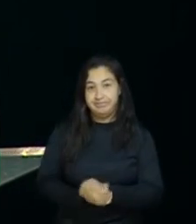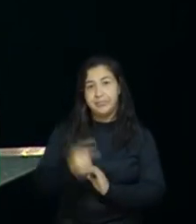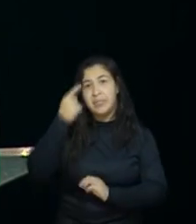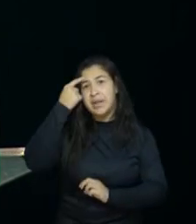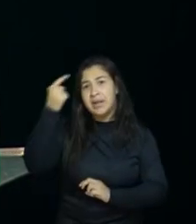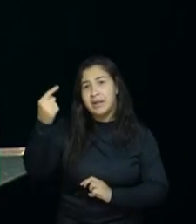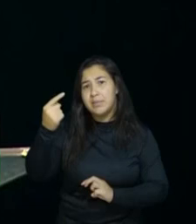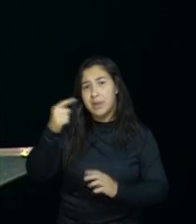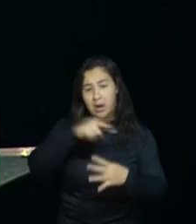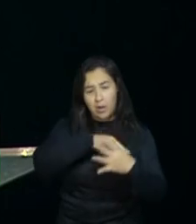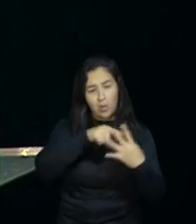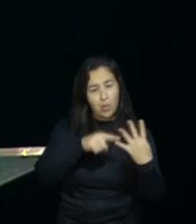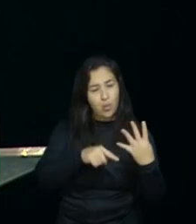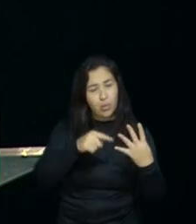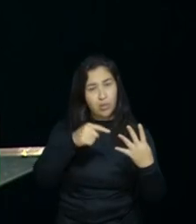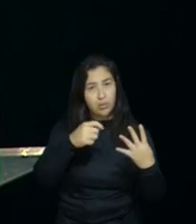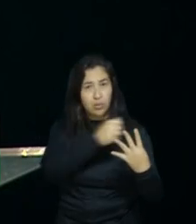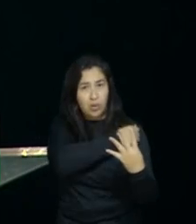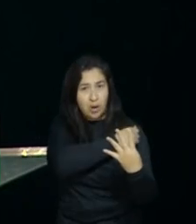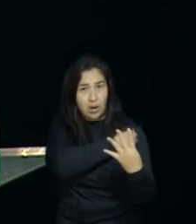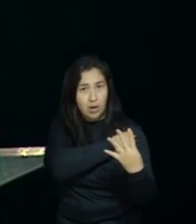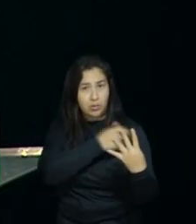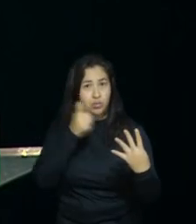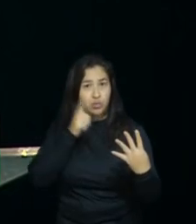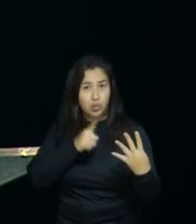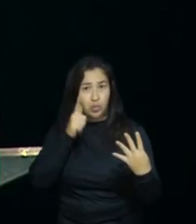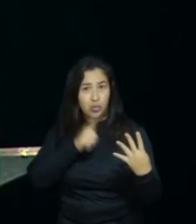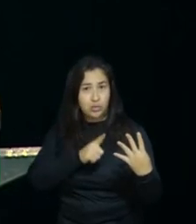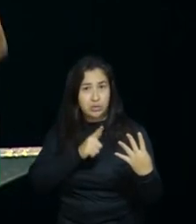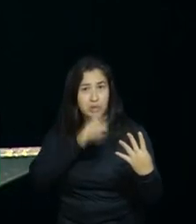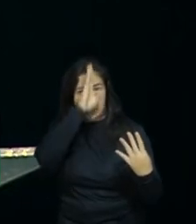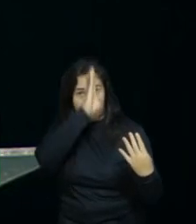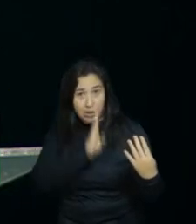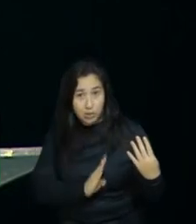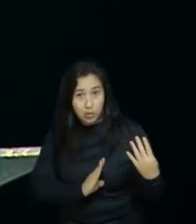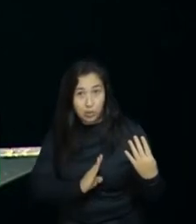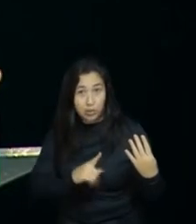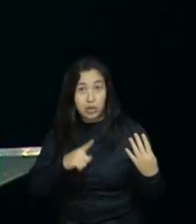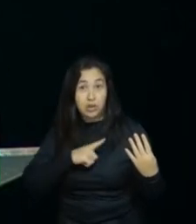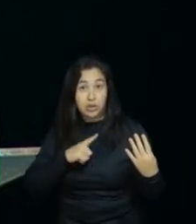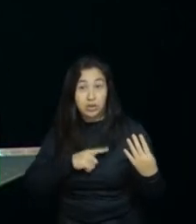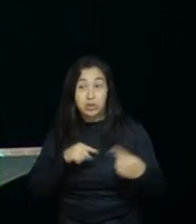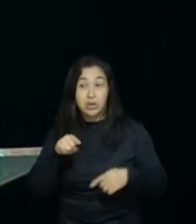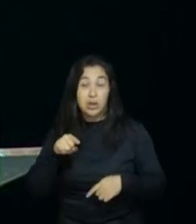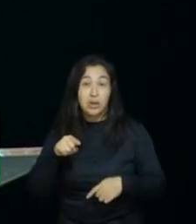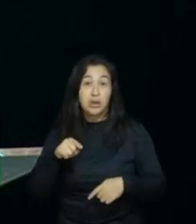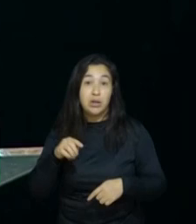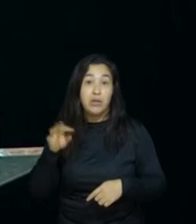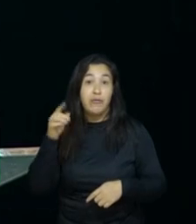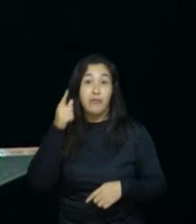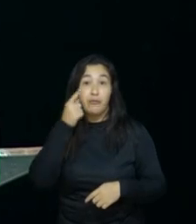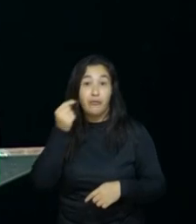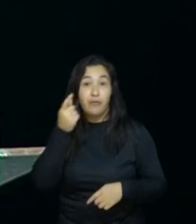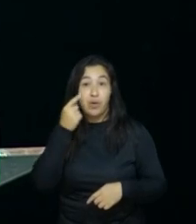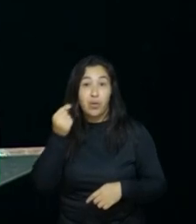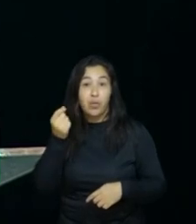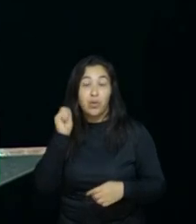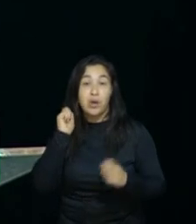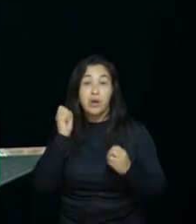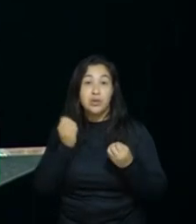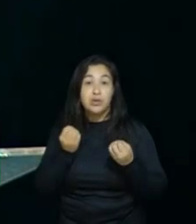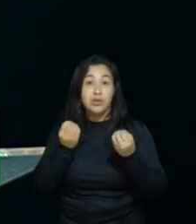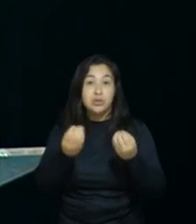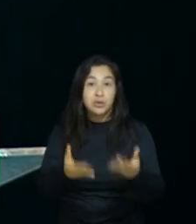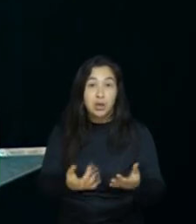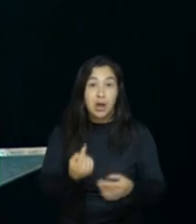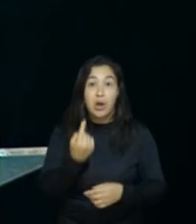alunos em que há concessão de bolsa da Universidade Gratuita, a Universidade também dá uma bolsa de